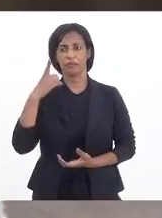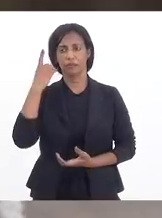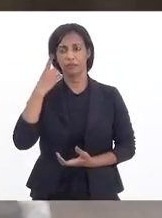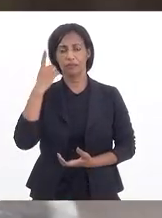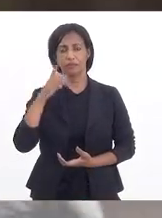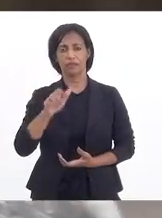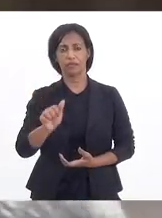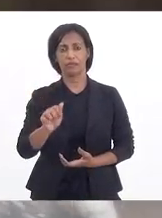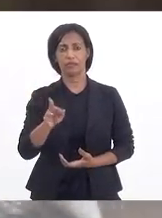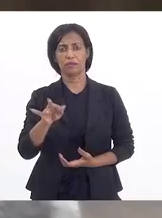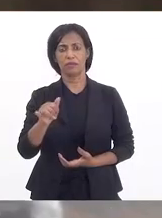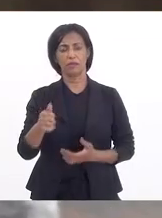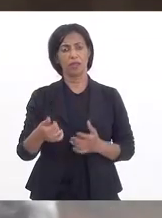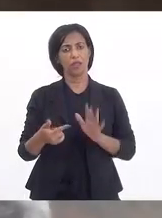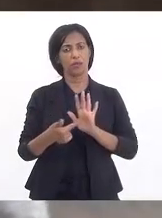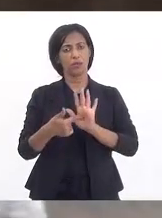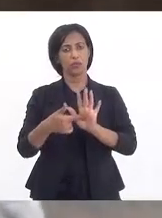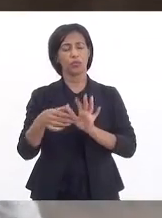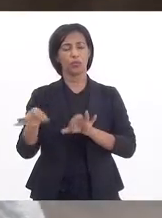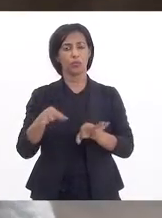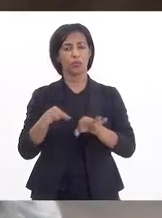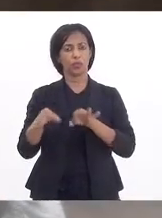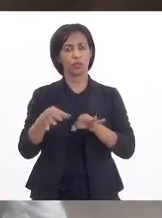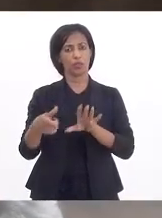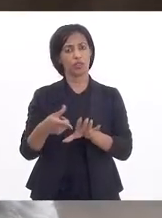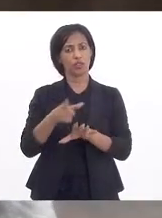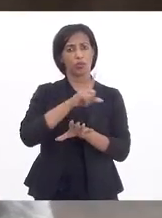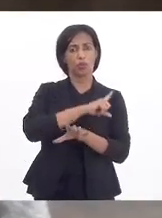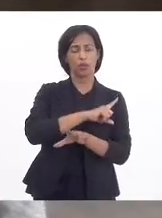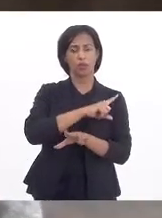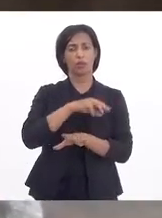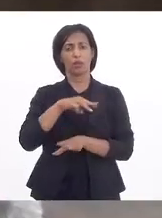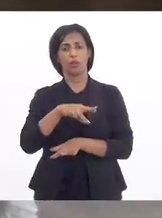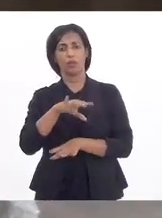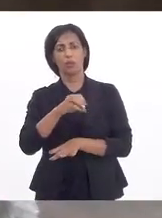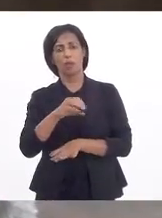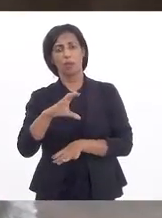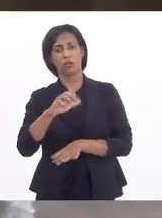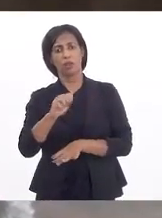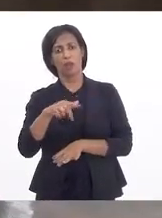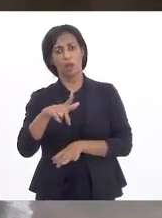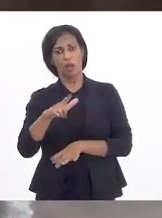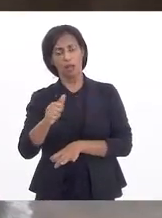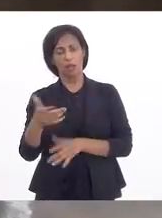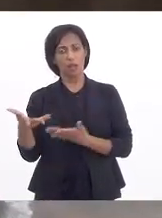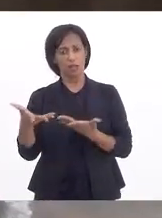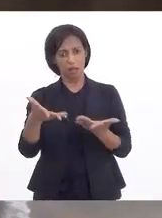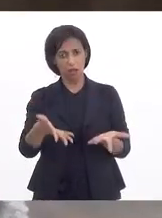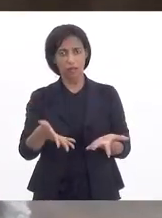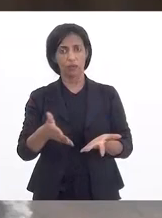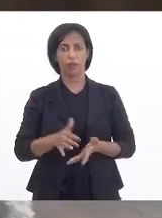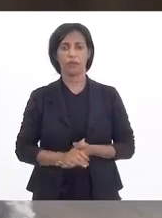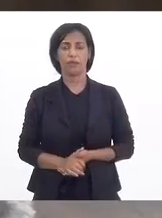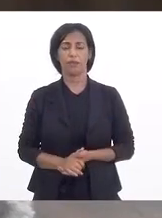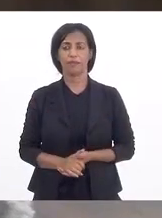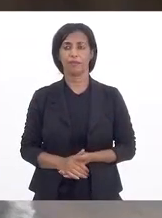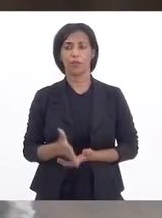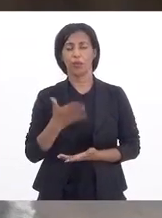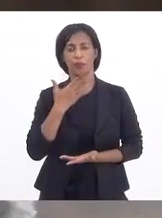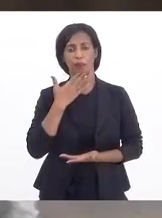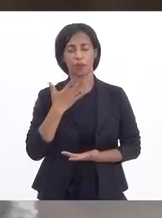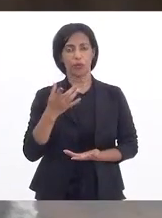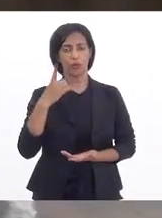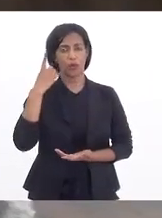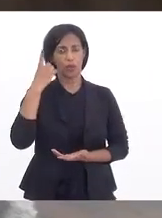deputado Átila Apresentou um projeto havia um projeto anterior Deputado machucar nela que foi segundo um